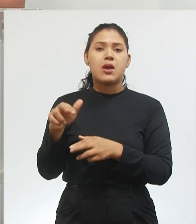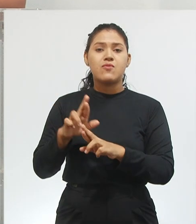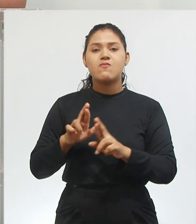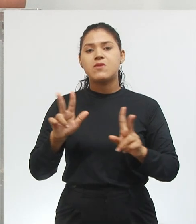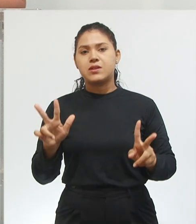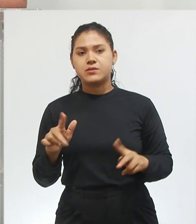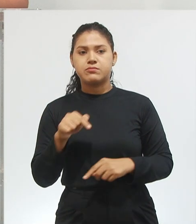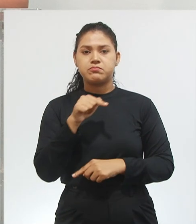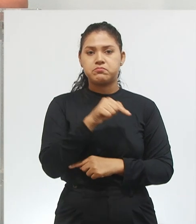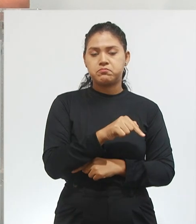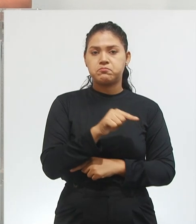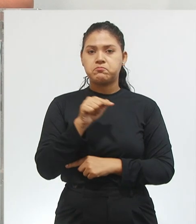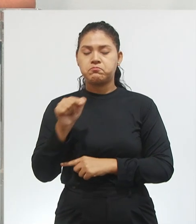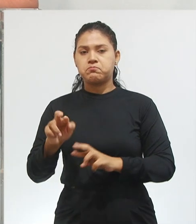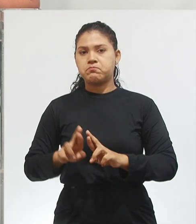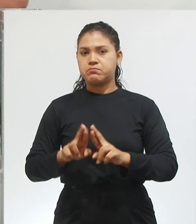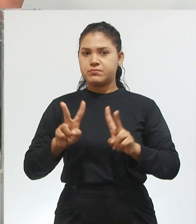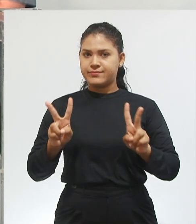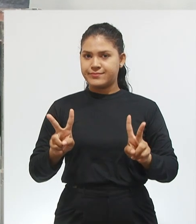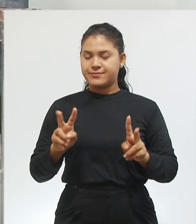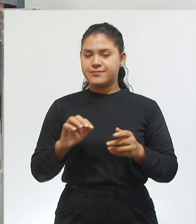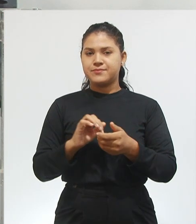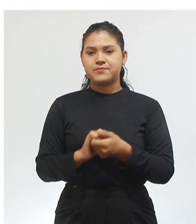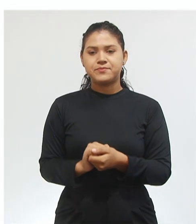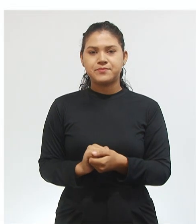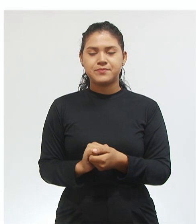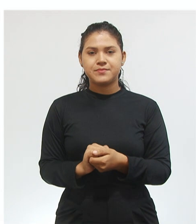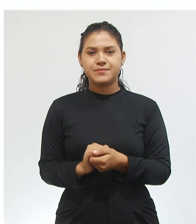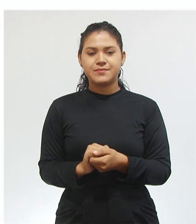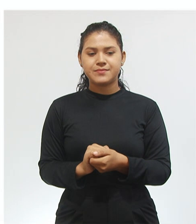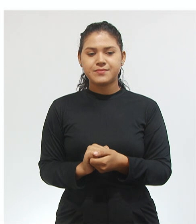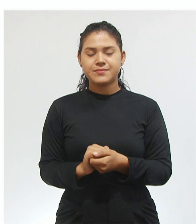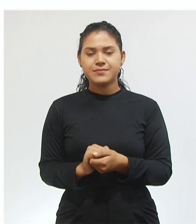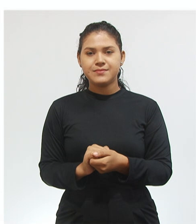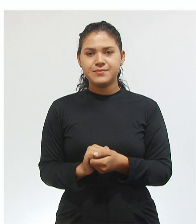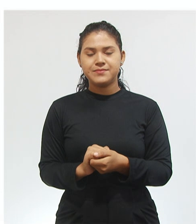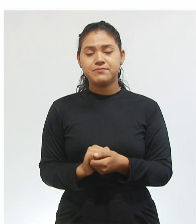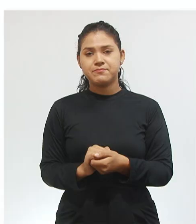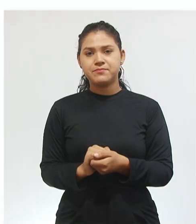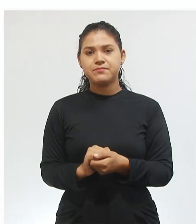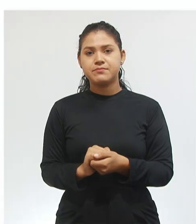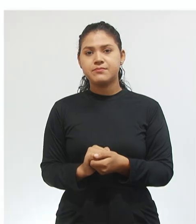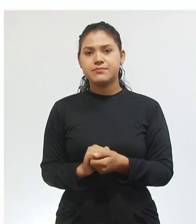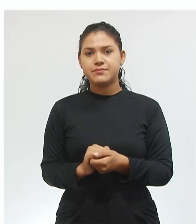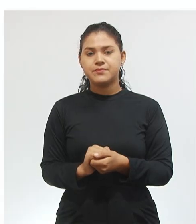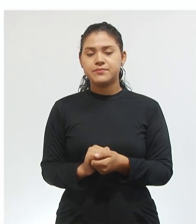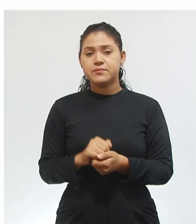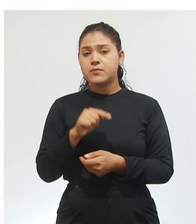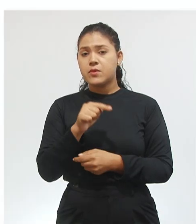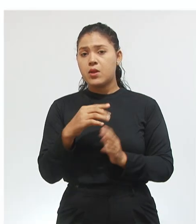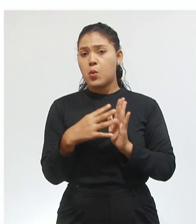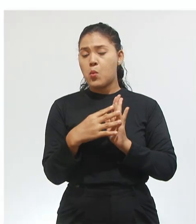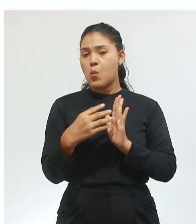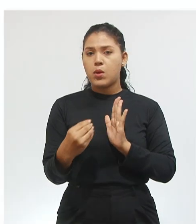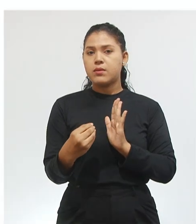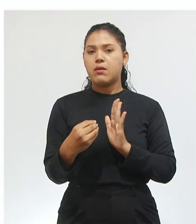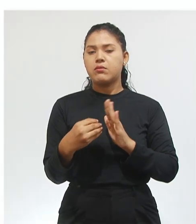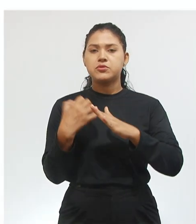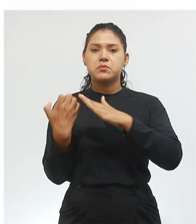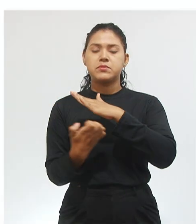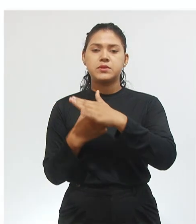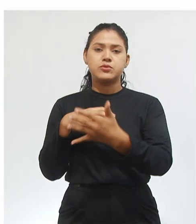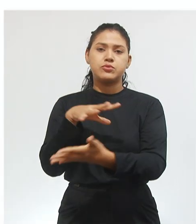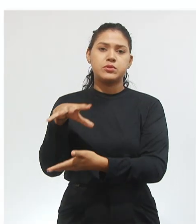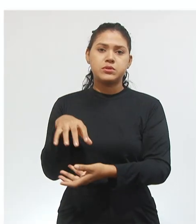diferencial de um modelo de negócio sustentável continua aqui comigo a leitura e esse modelo de negócio sustentável não é só paraa